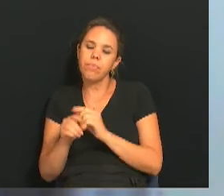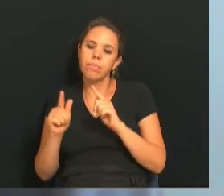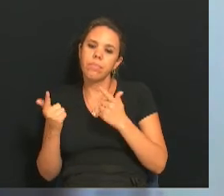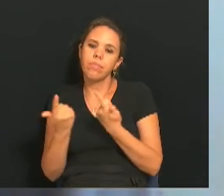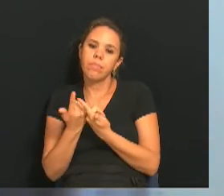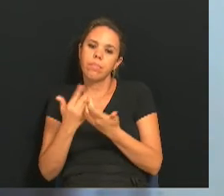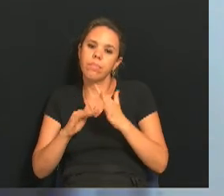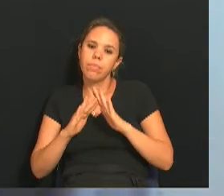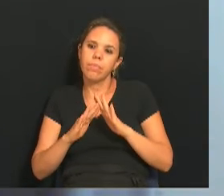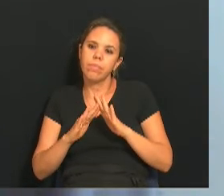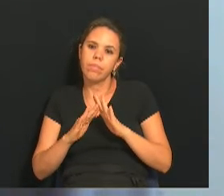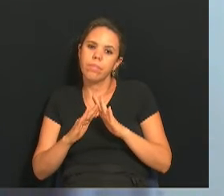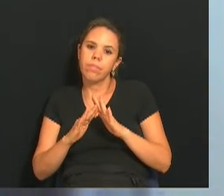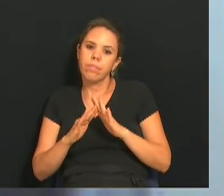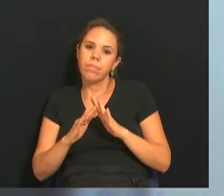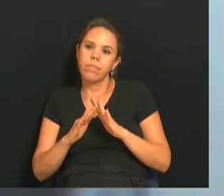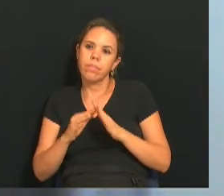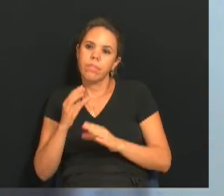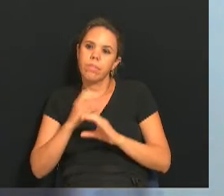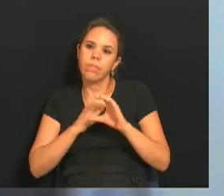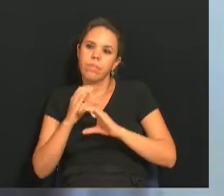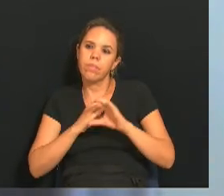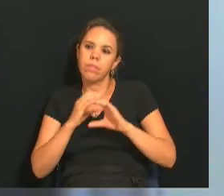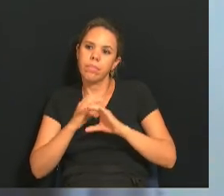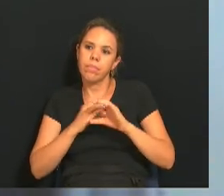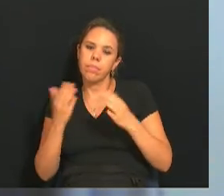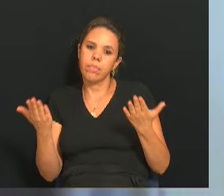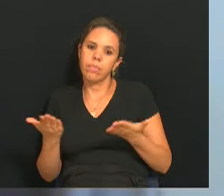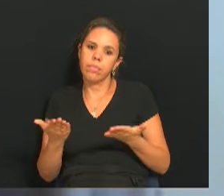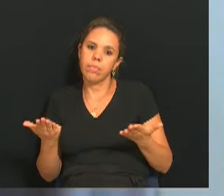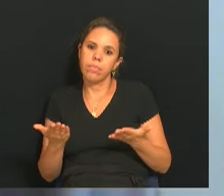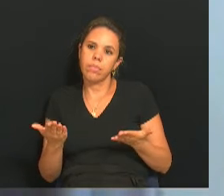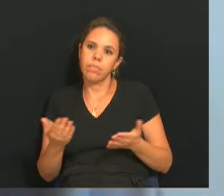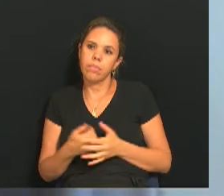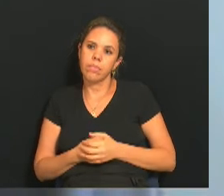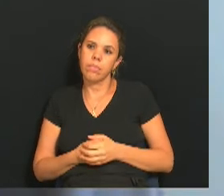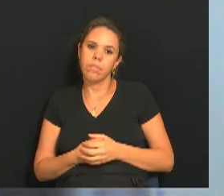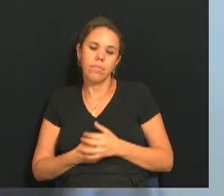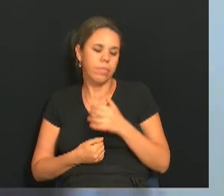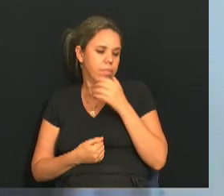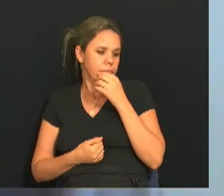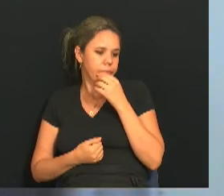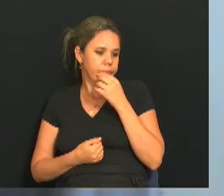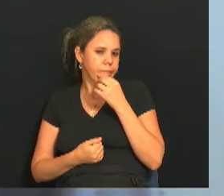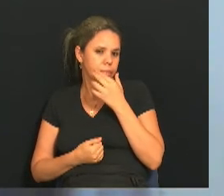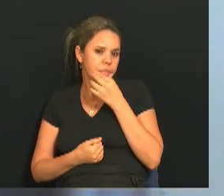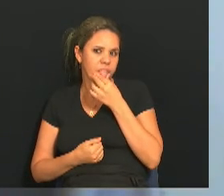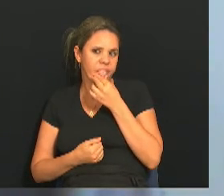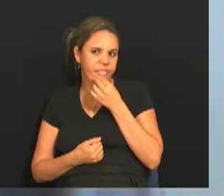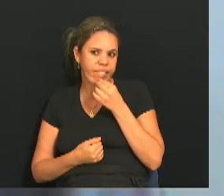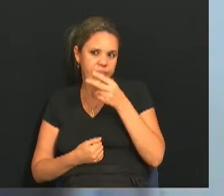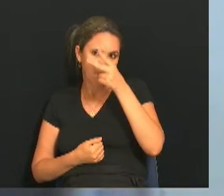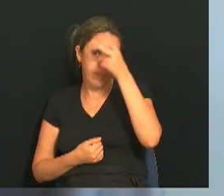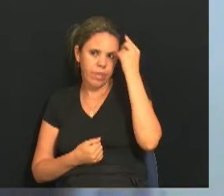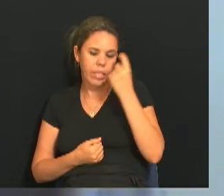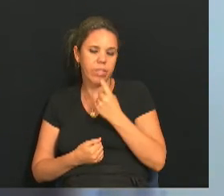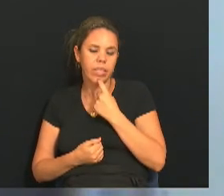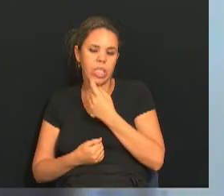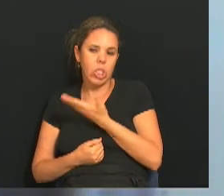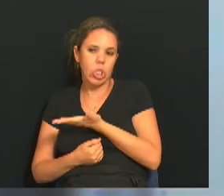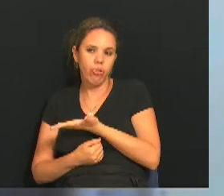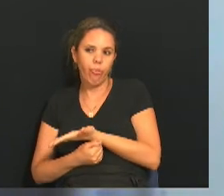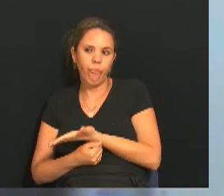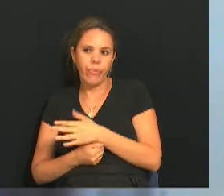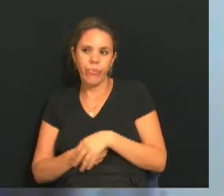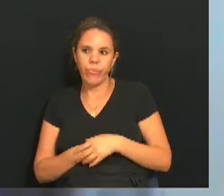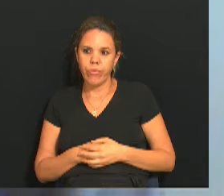sejam providos por concurso público, como é assim hoje. Entendemos que a Prefeitura de Campinas, ela